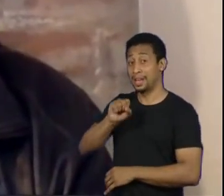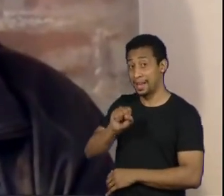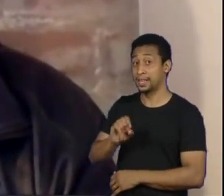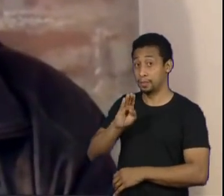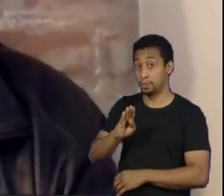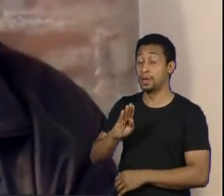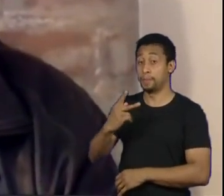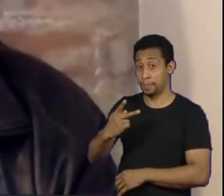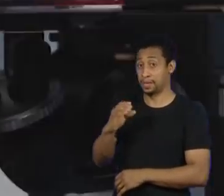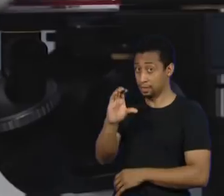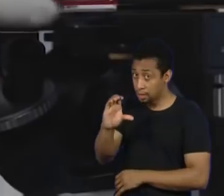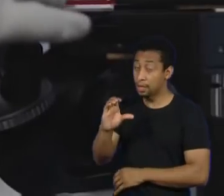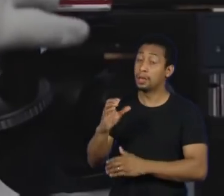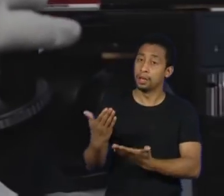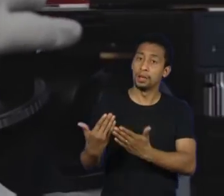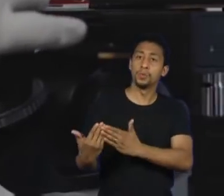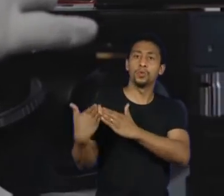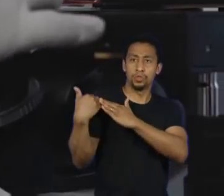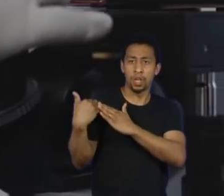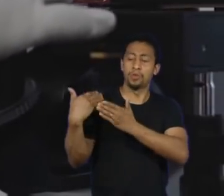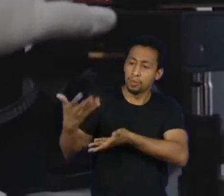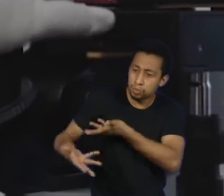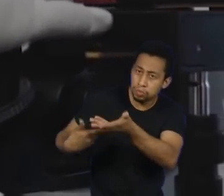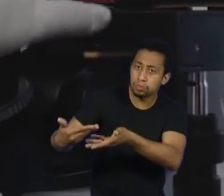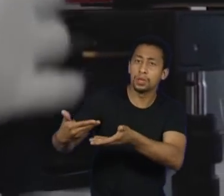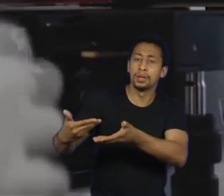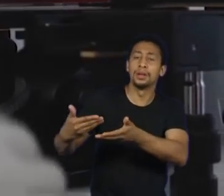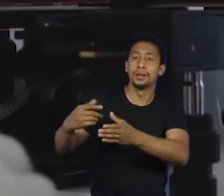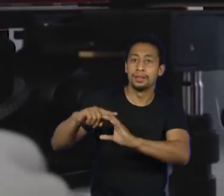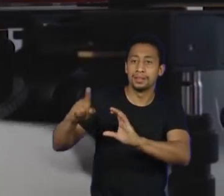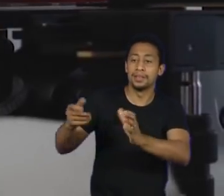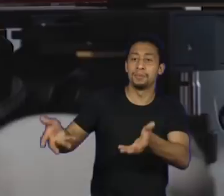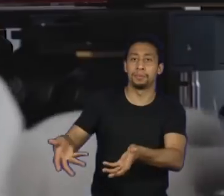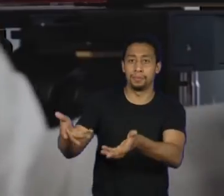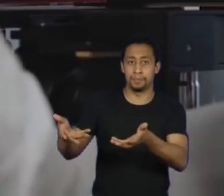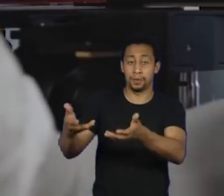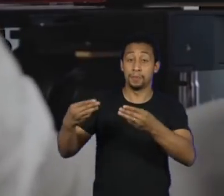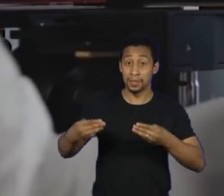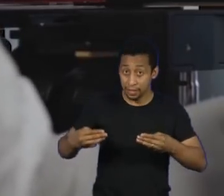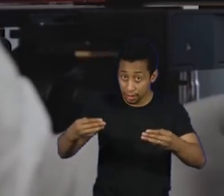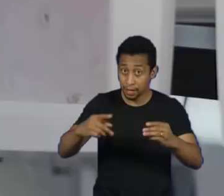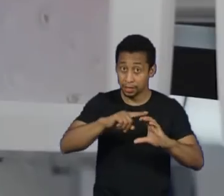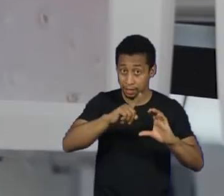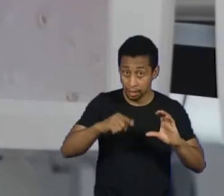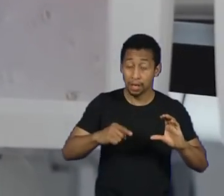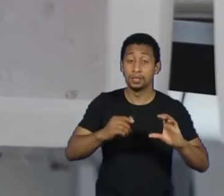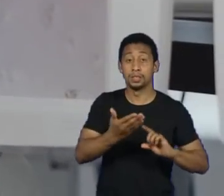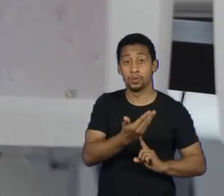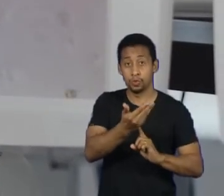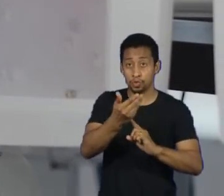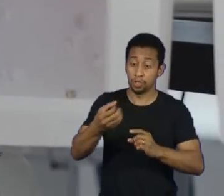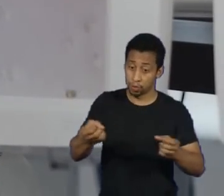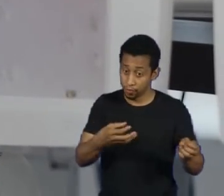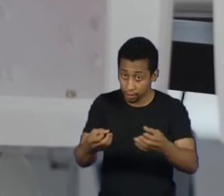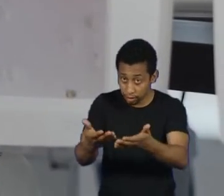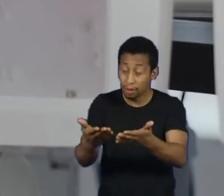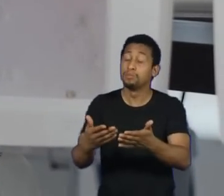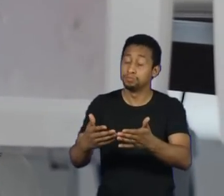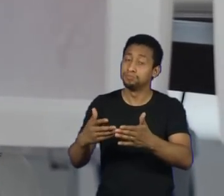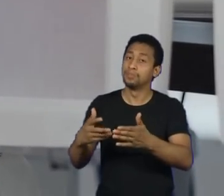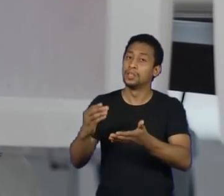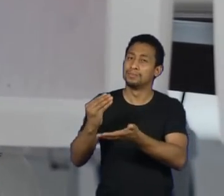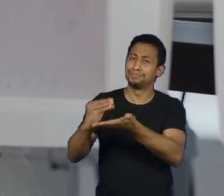Sociedade Brasileira para o Progresso da Ciência. O Ministério da Ciência, Tecnologia e Inovações pode sofrer